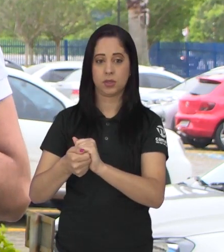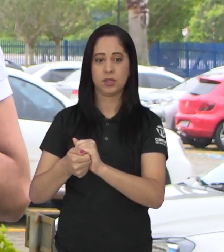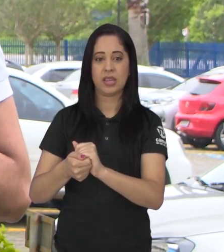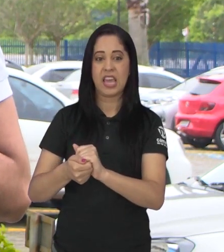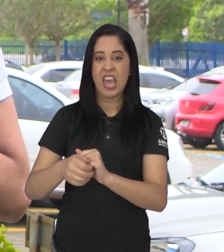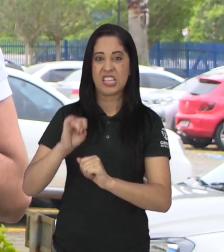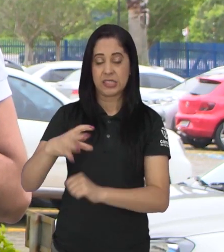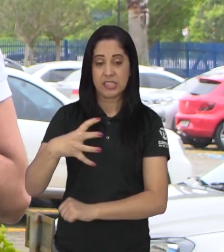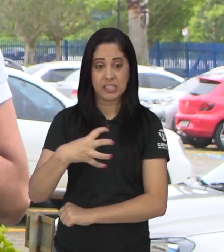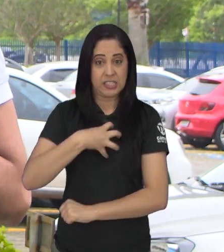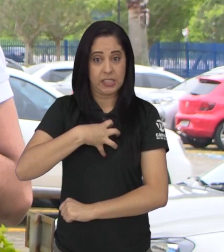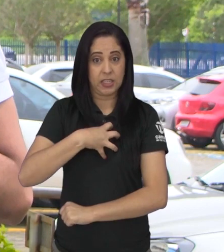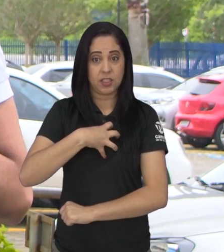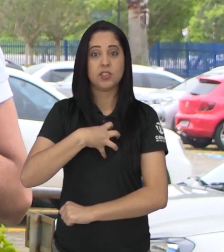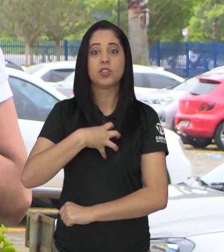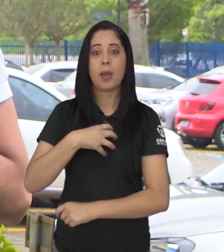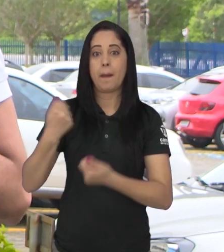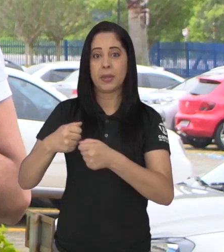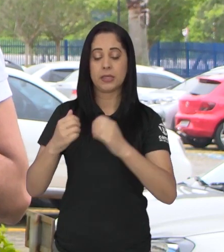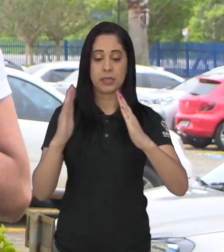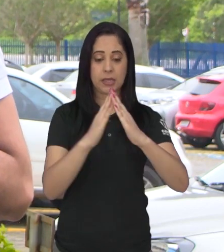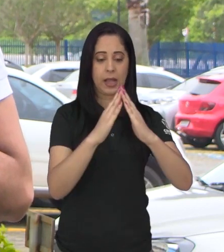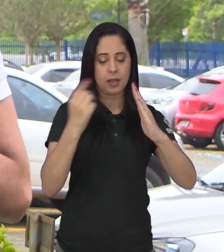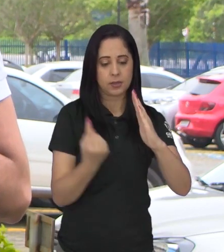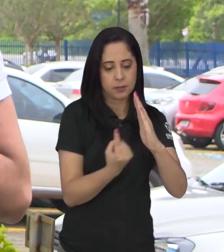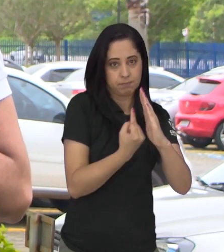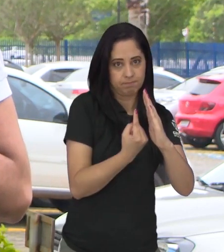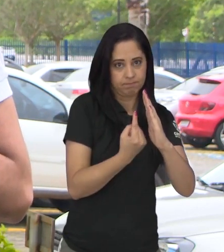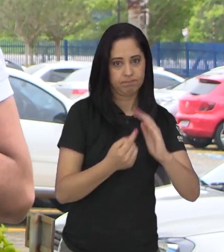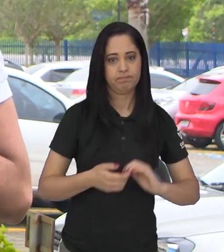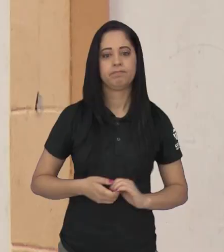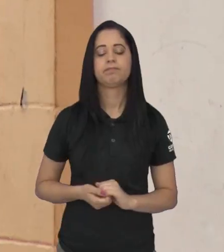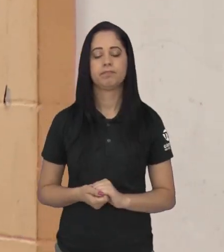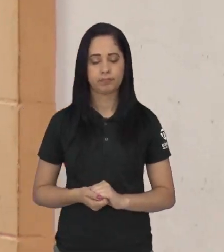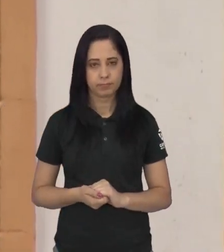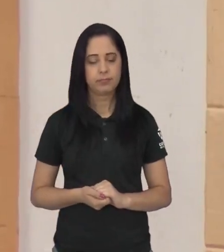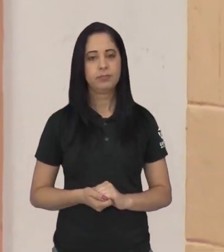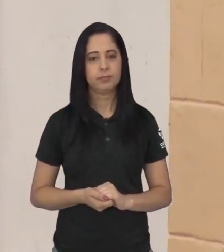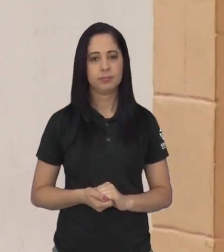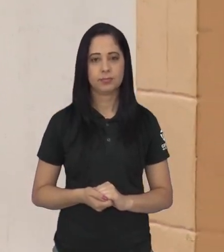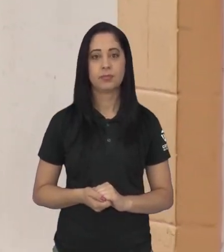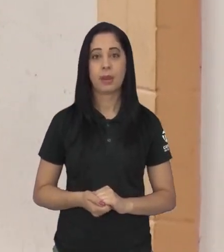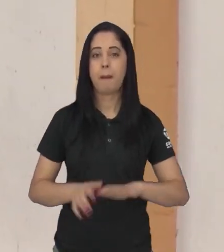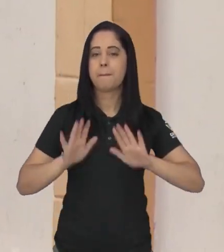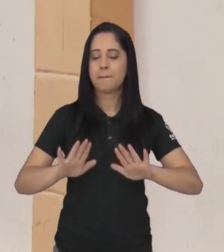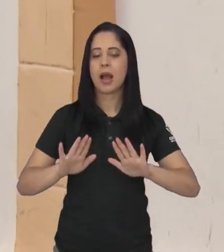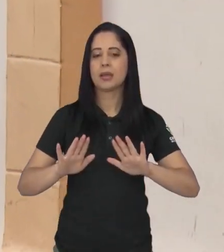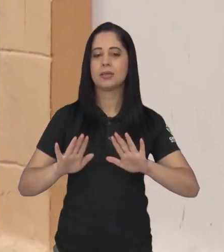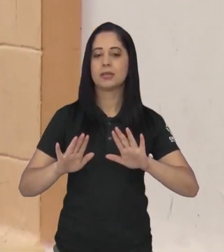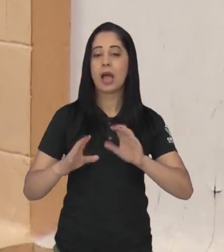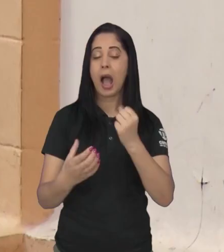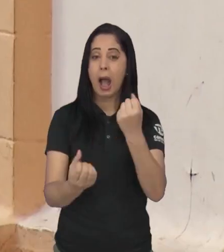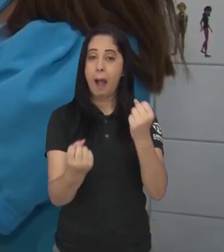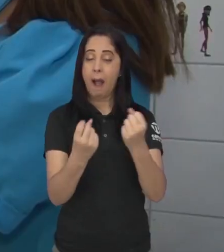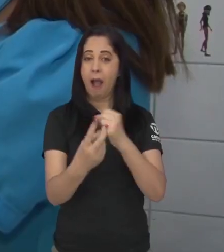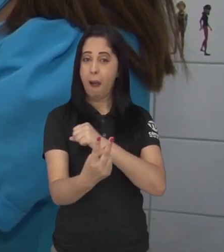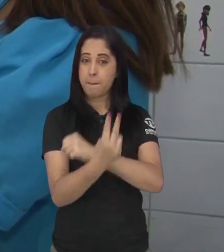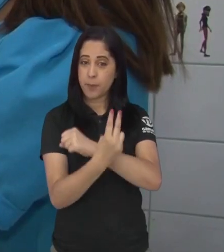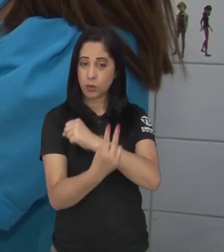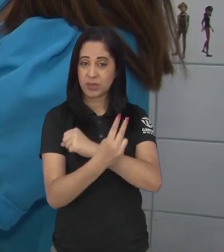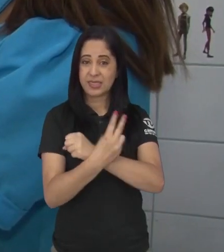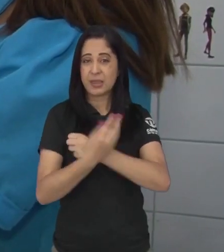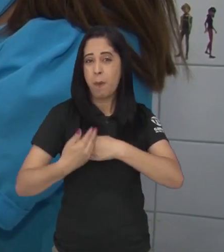e, principalmente, caso tenha algum sintoma, faça o isolamento em casa. Além disso tudo, a maior proteção contra